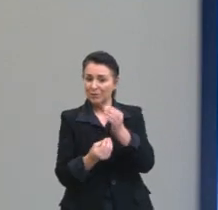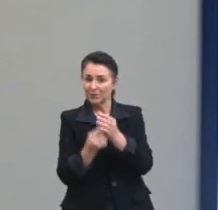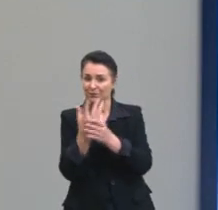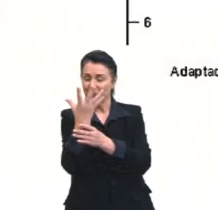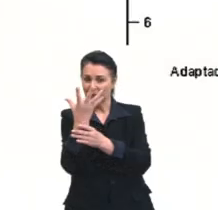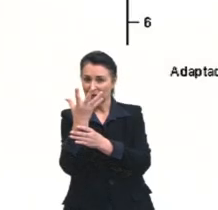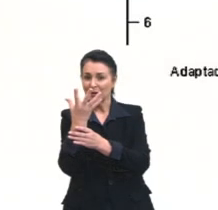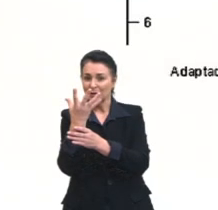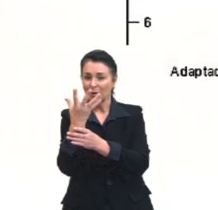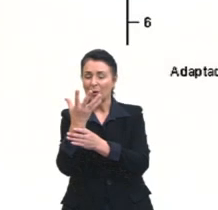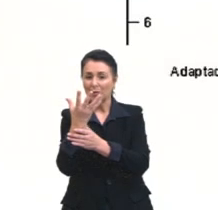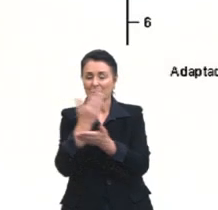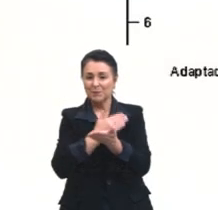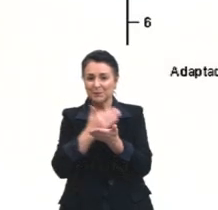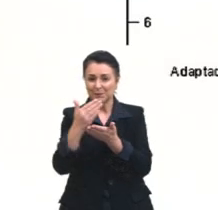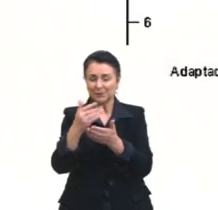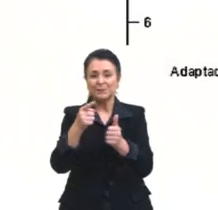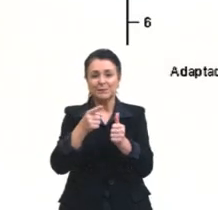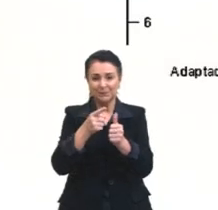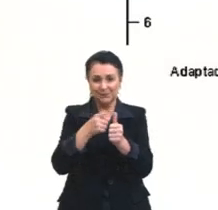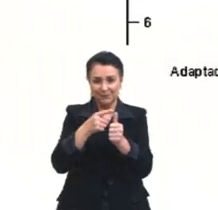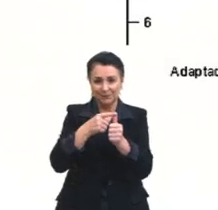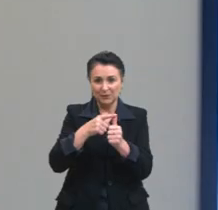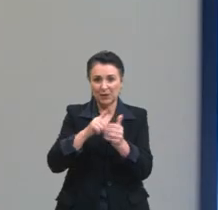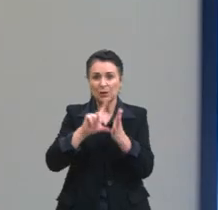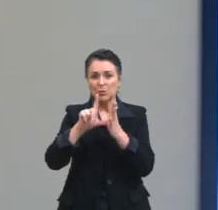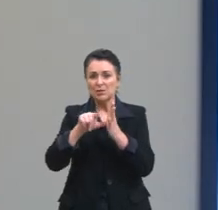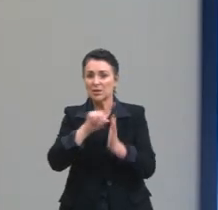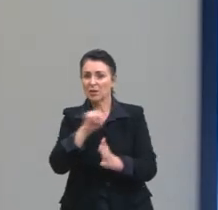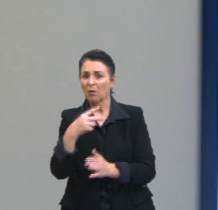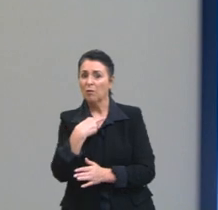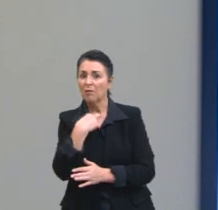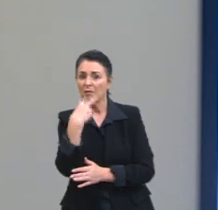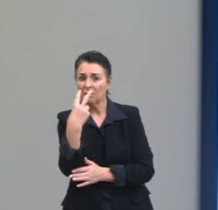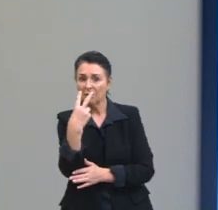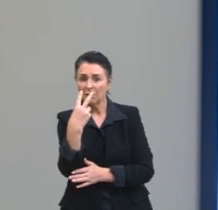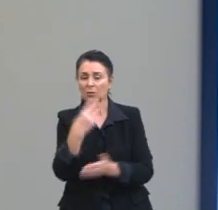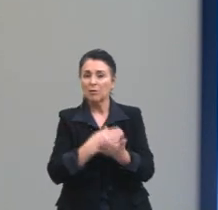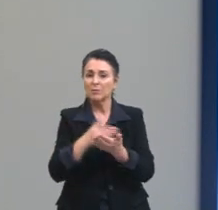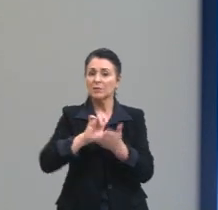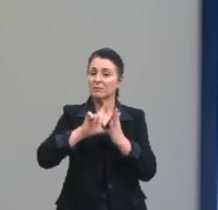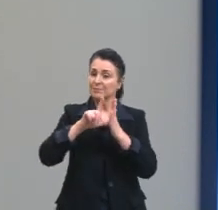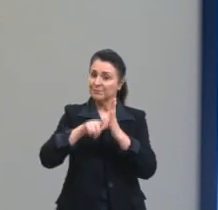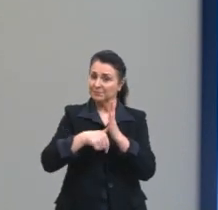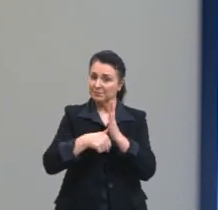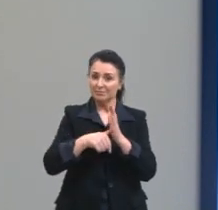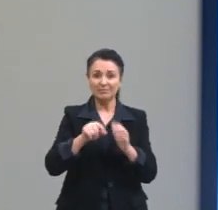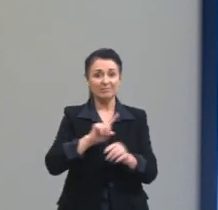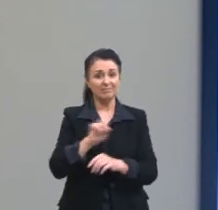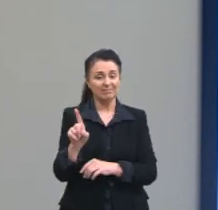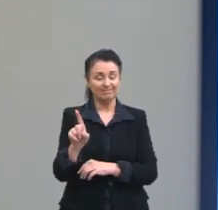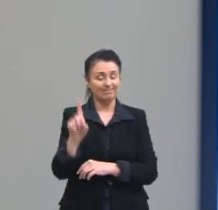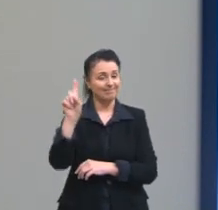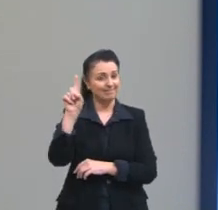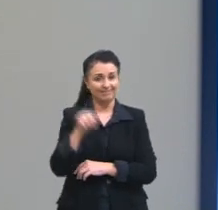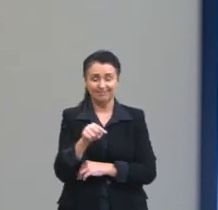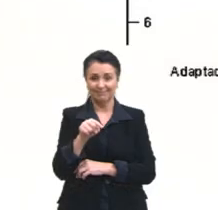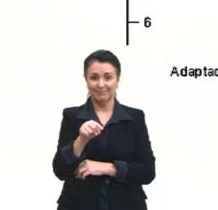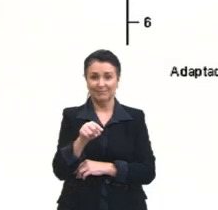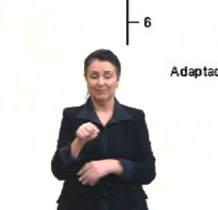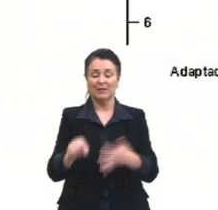os nossos de Dores surgiram depois certo então não é